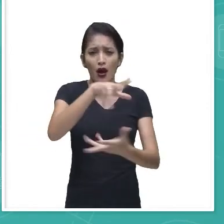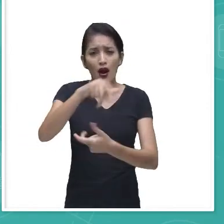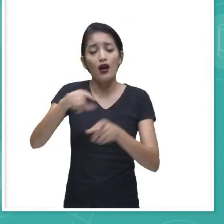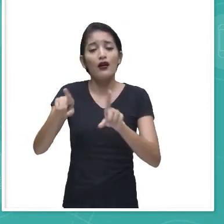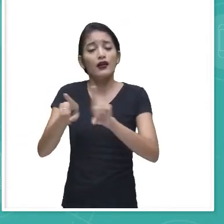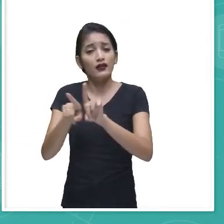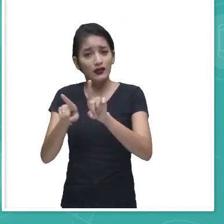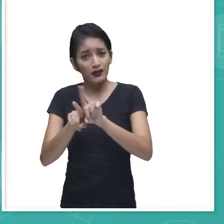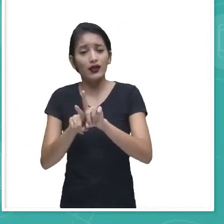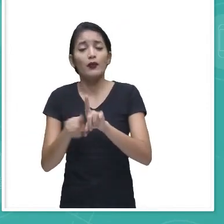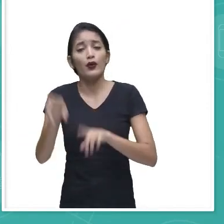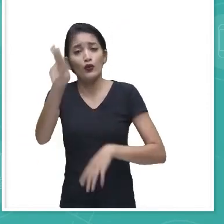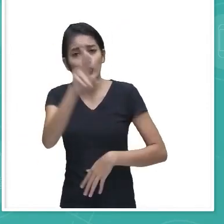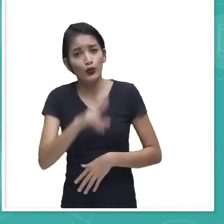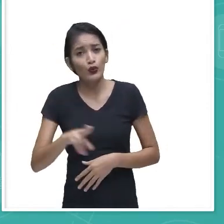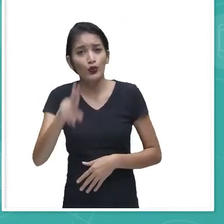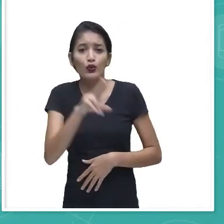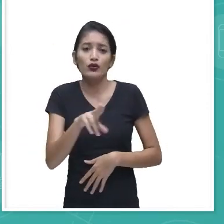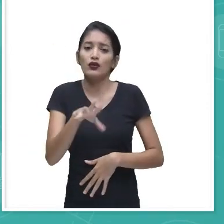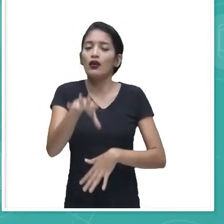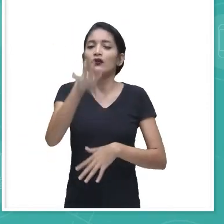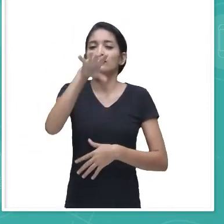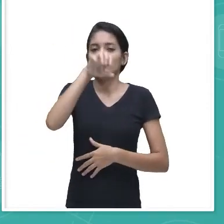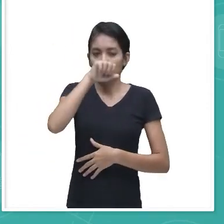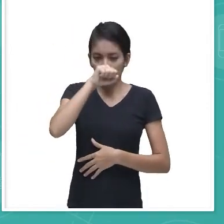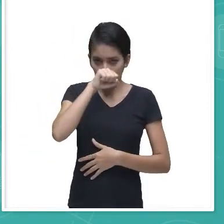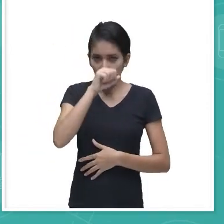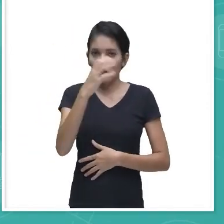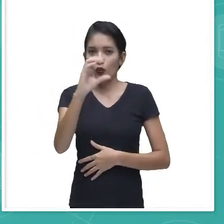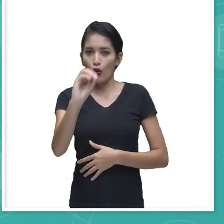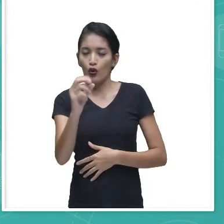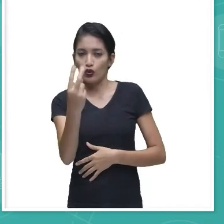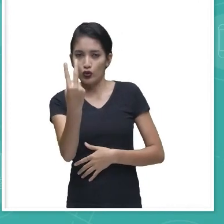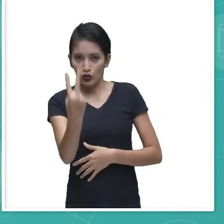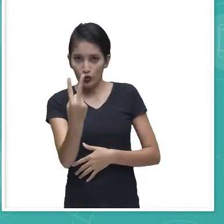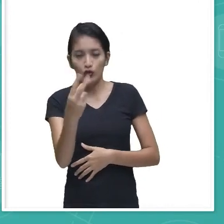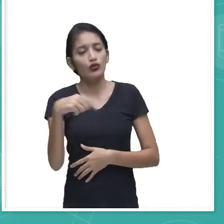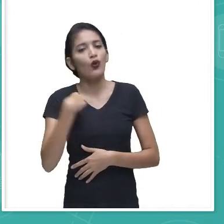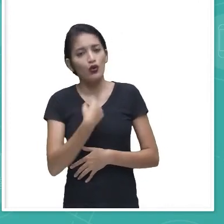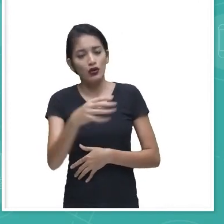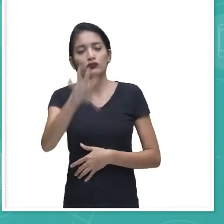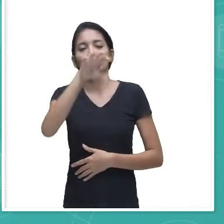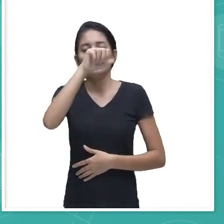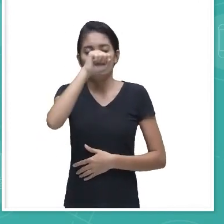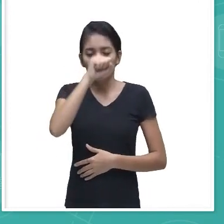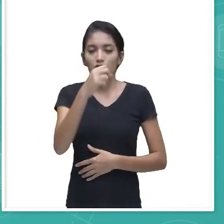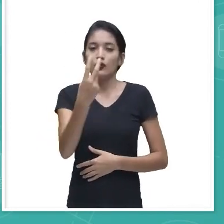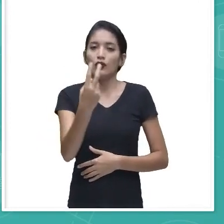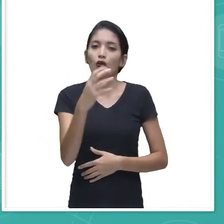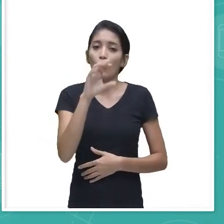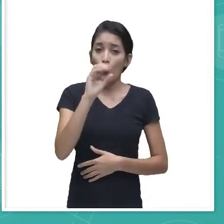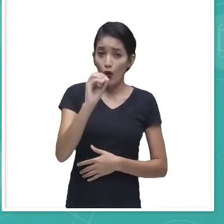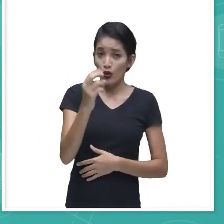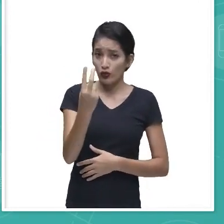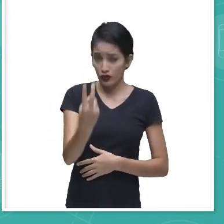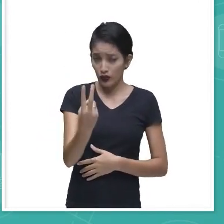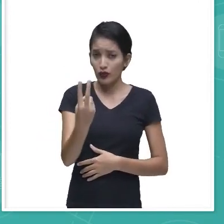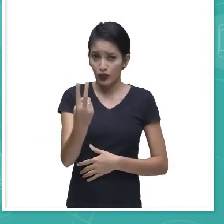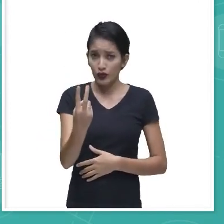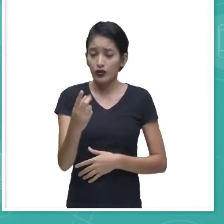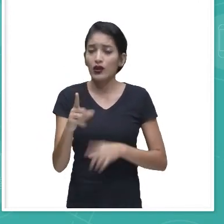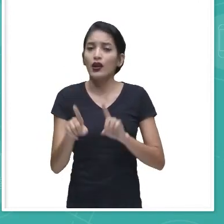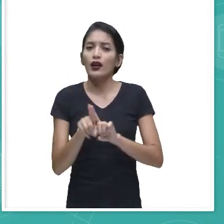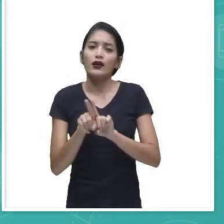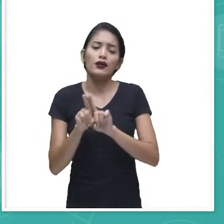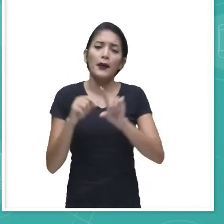também utilizam aí o oxigênio, né? Então a gente inspira o oxigênio e com o nosso